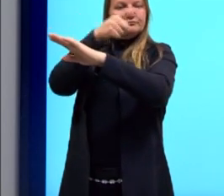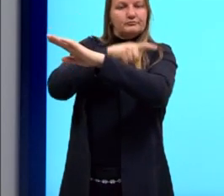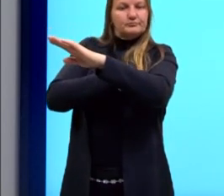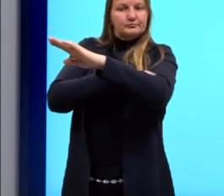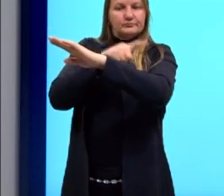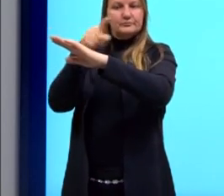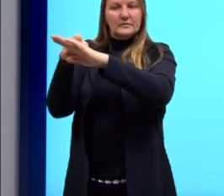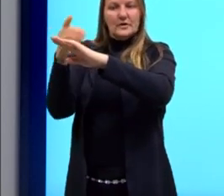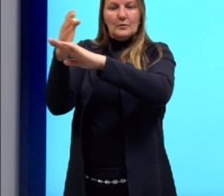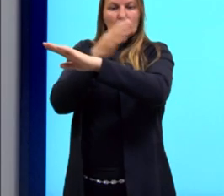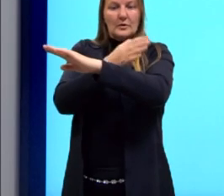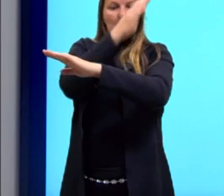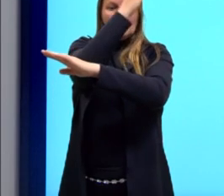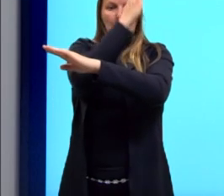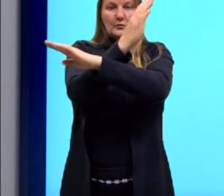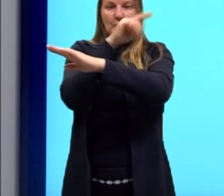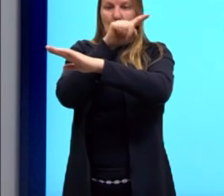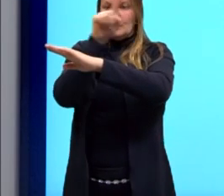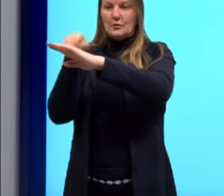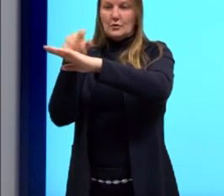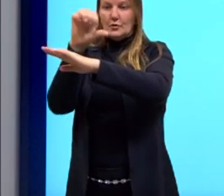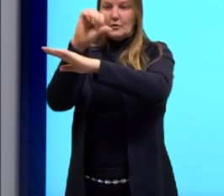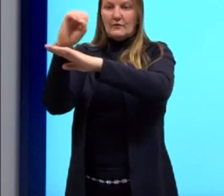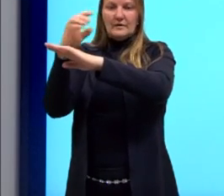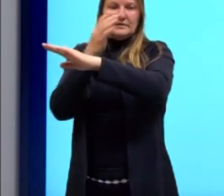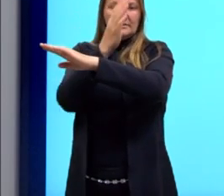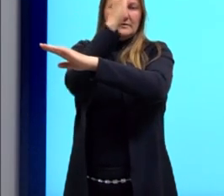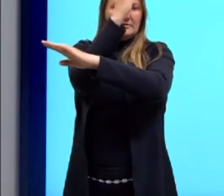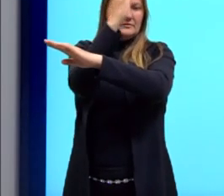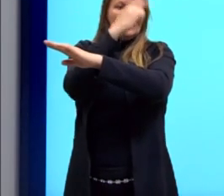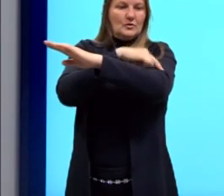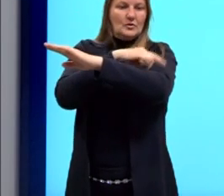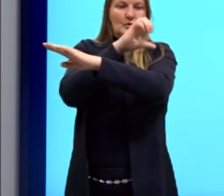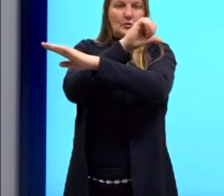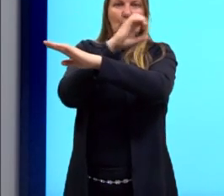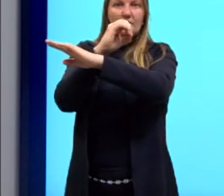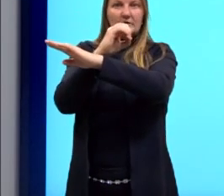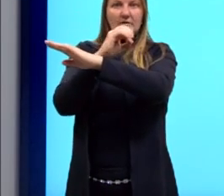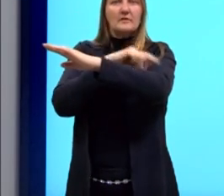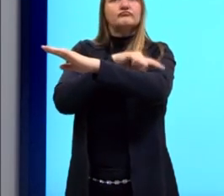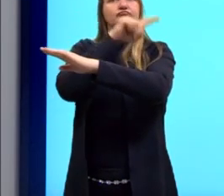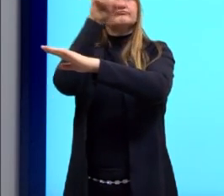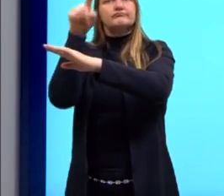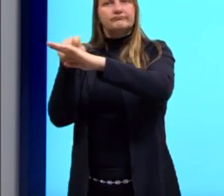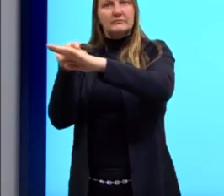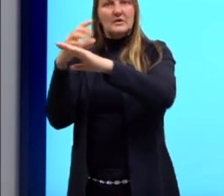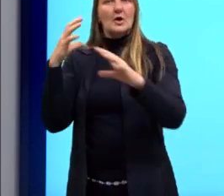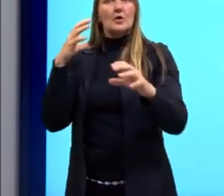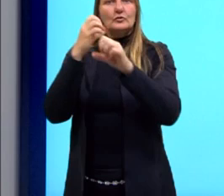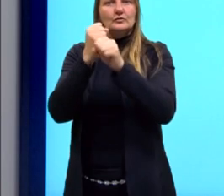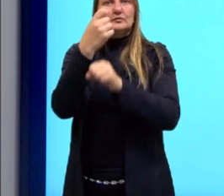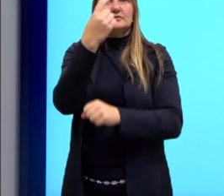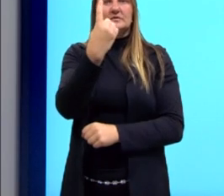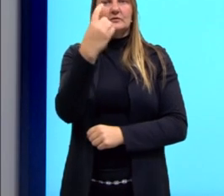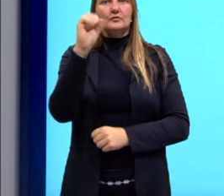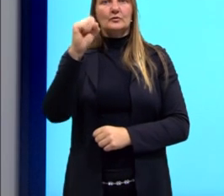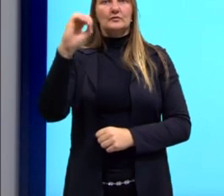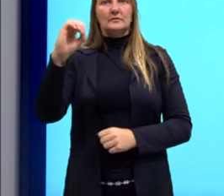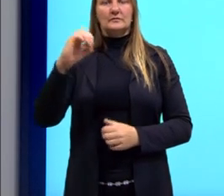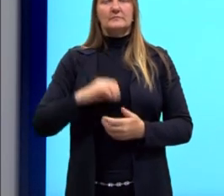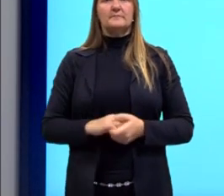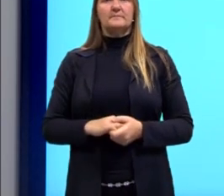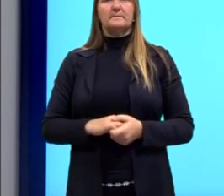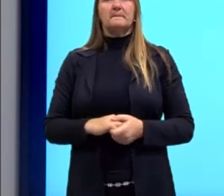externos resultam em 180 e e podemos imaginar Então os ângulos colaterais